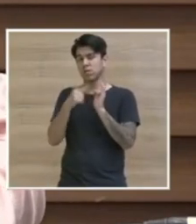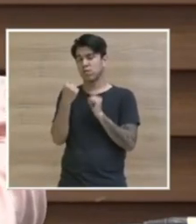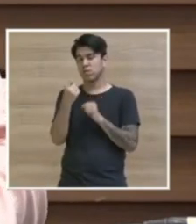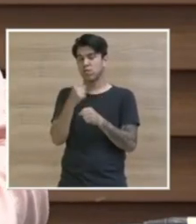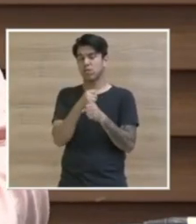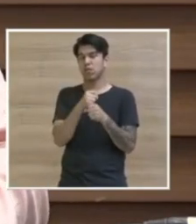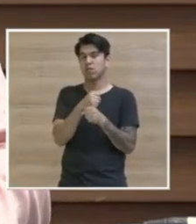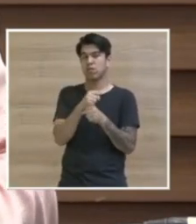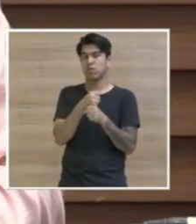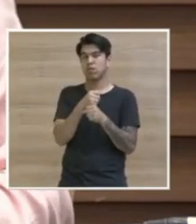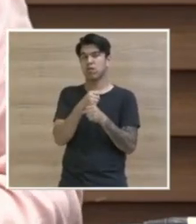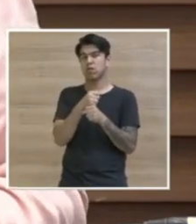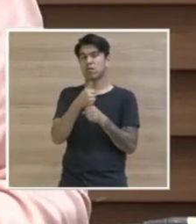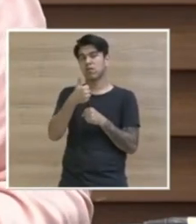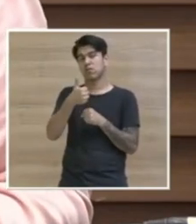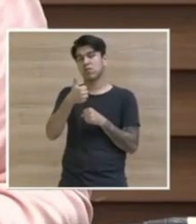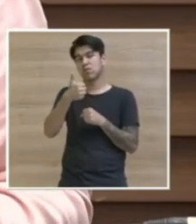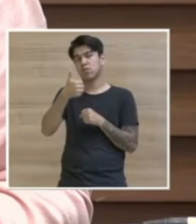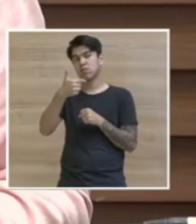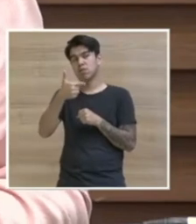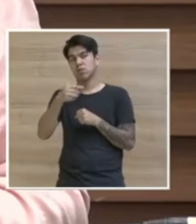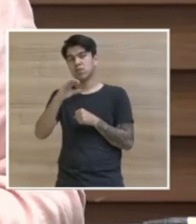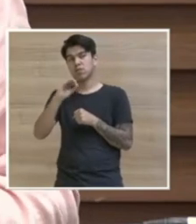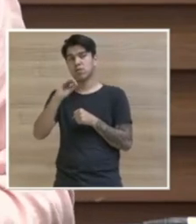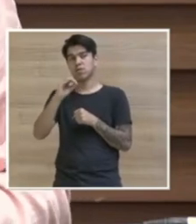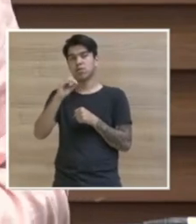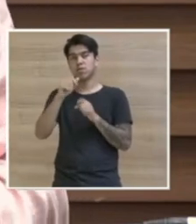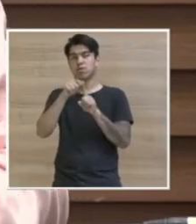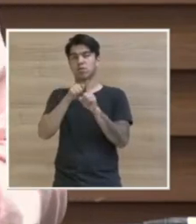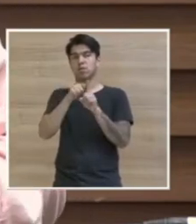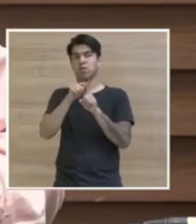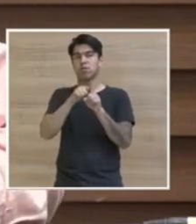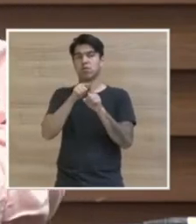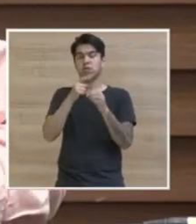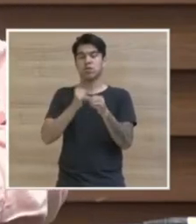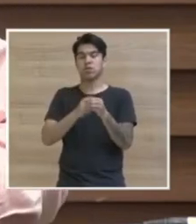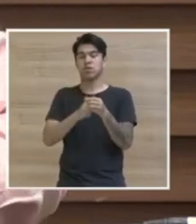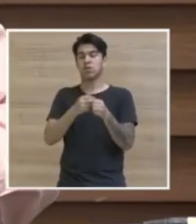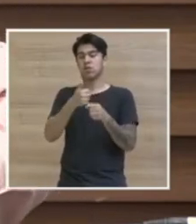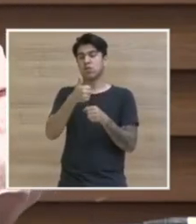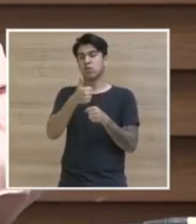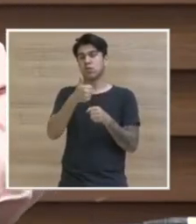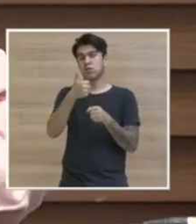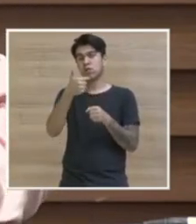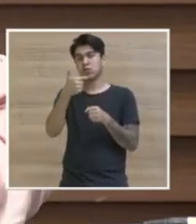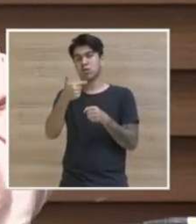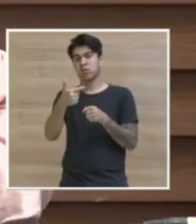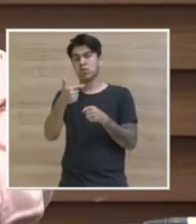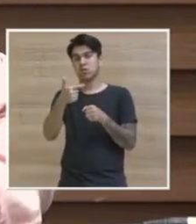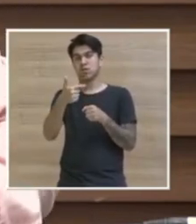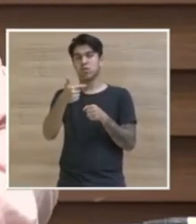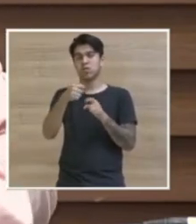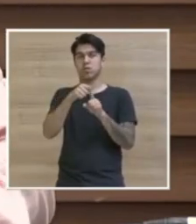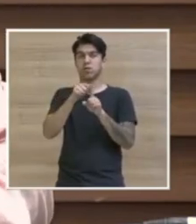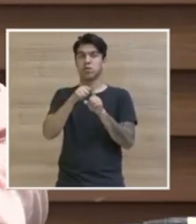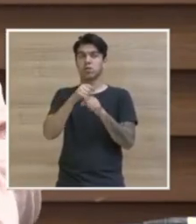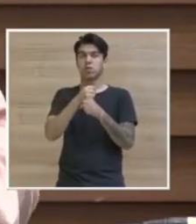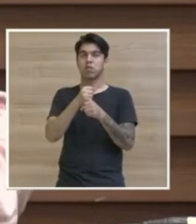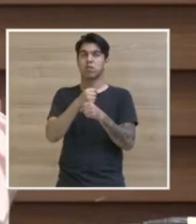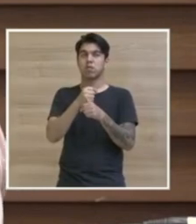faz aí em 100, 120 meses para pagar, o município em 12 meses. O cidadão que não conseguiu pagar no ano